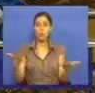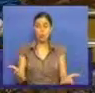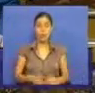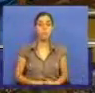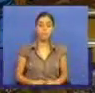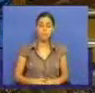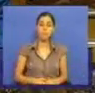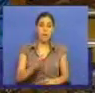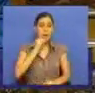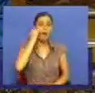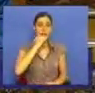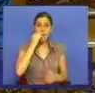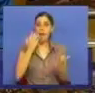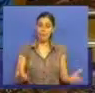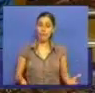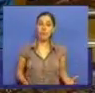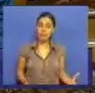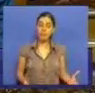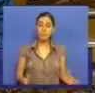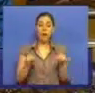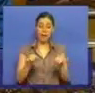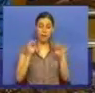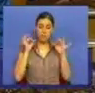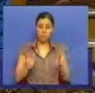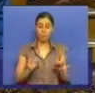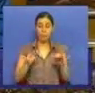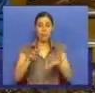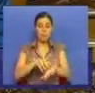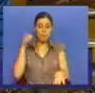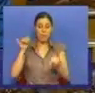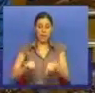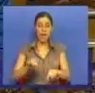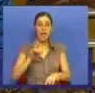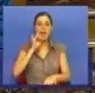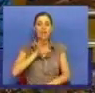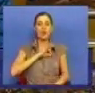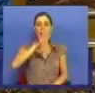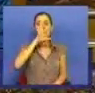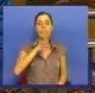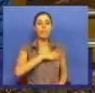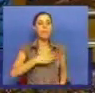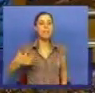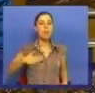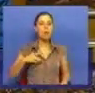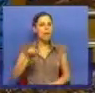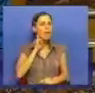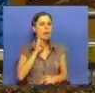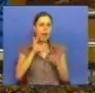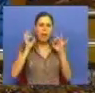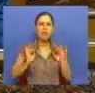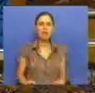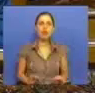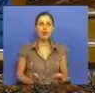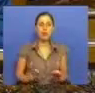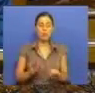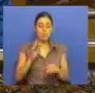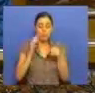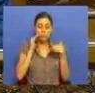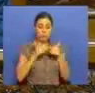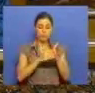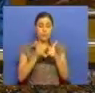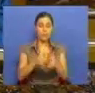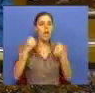é particularmente grave porque aqui mesmo neste plenário a Sra. Ministra da Saúde garantiu que, na sequência